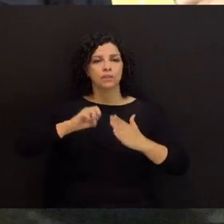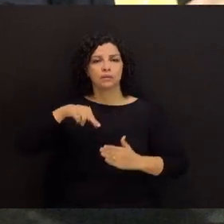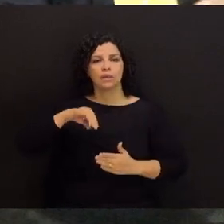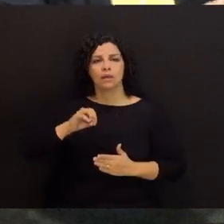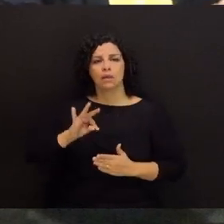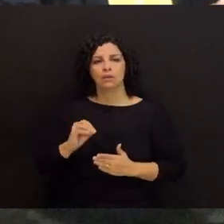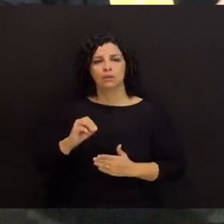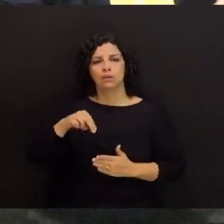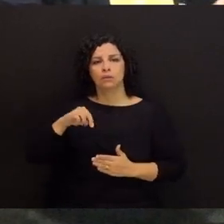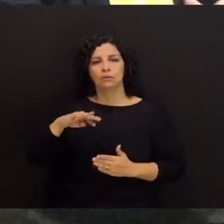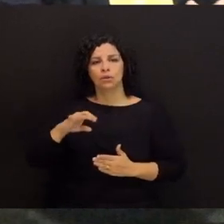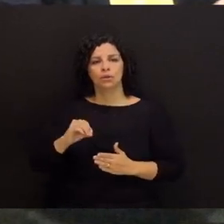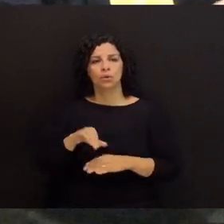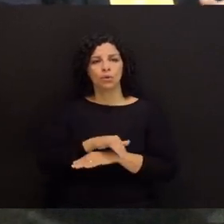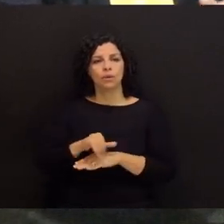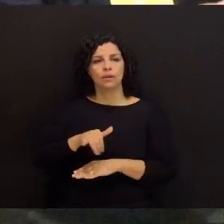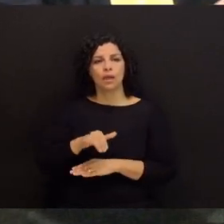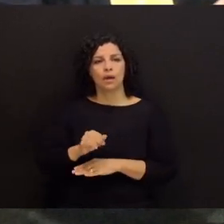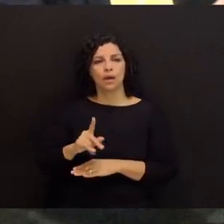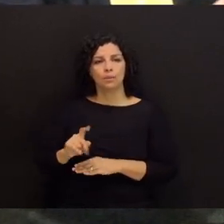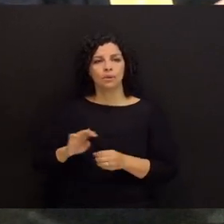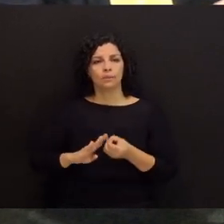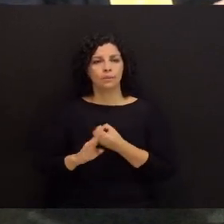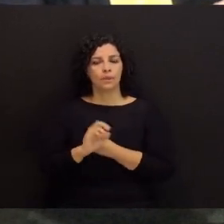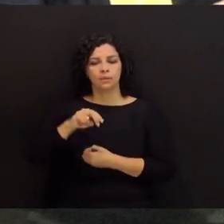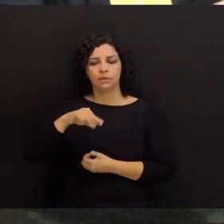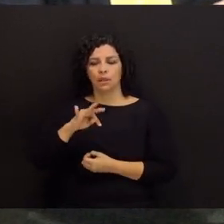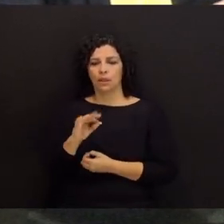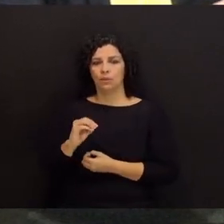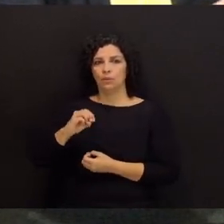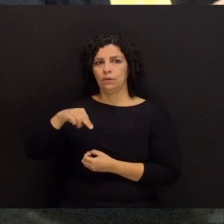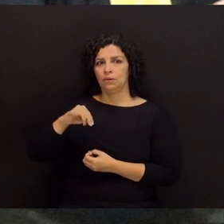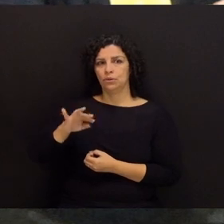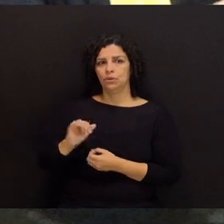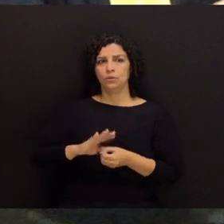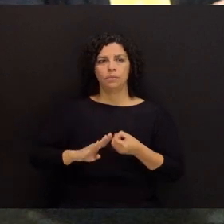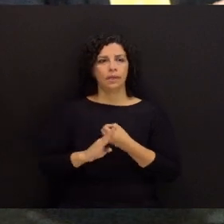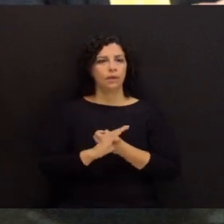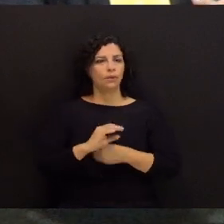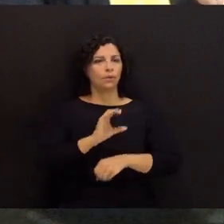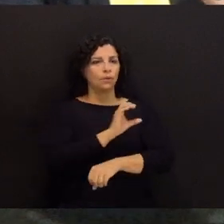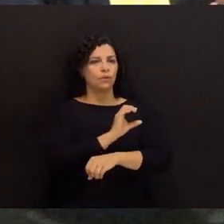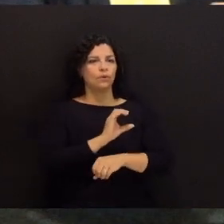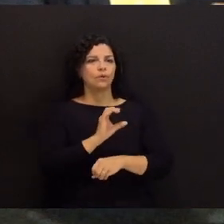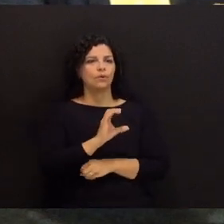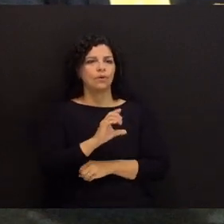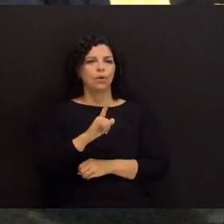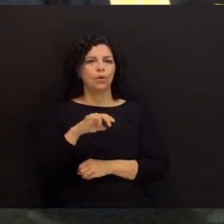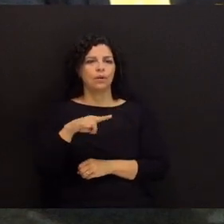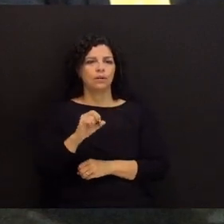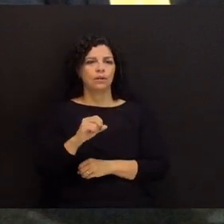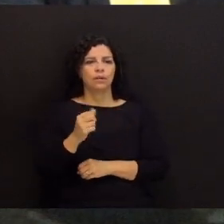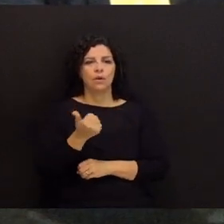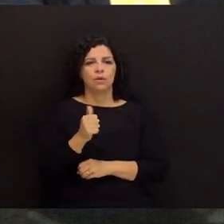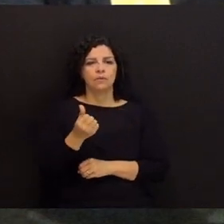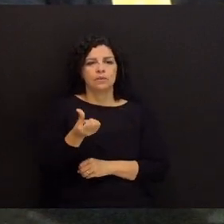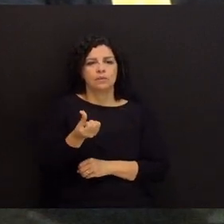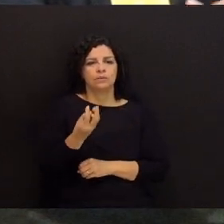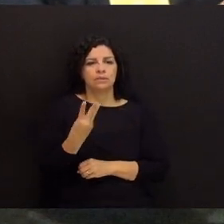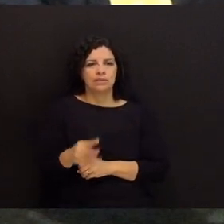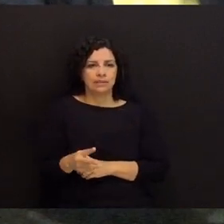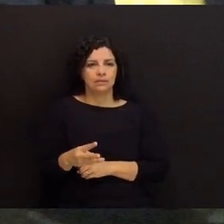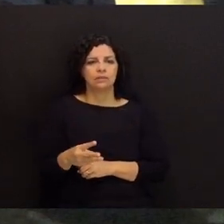localizada na Rua Iapó no bairro Santo Antônio do Rio Grande indicação 11.613 do vereador dor Samuel Pinheiro